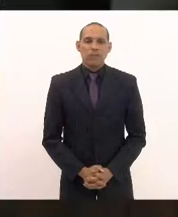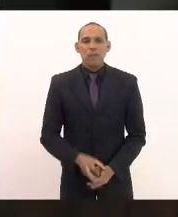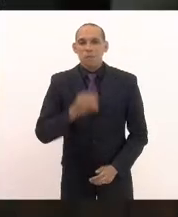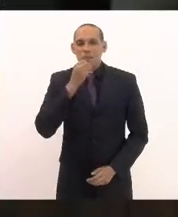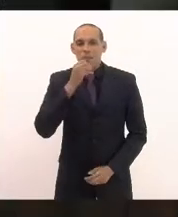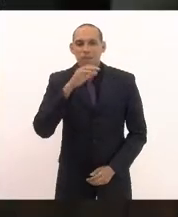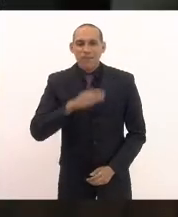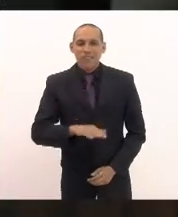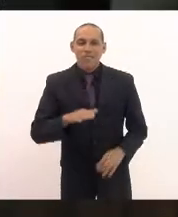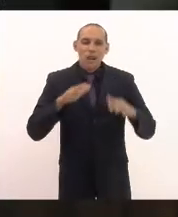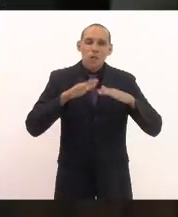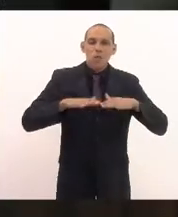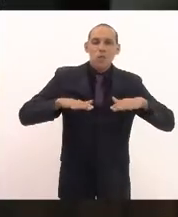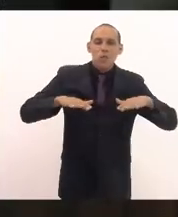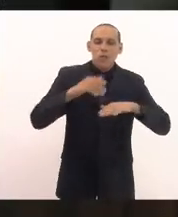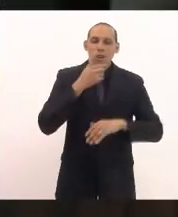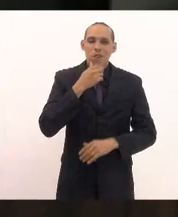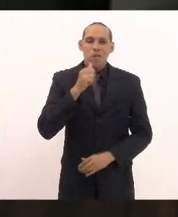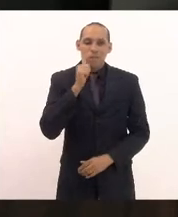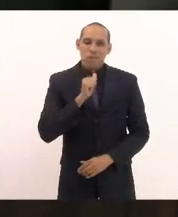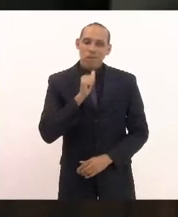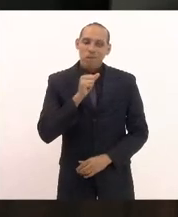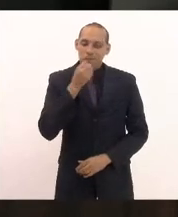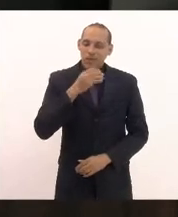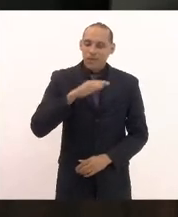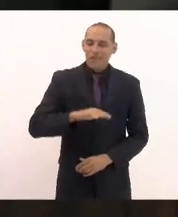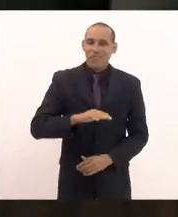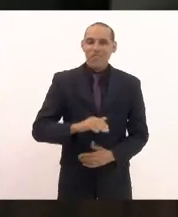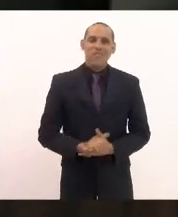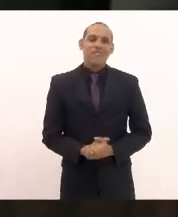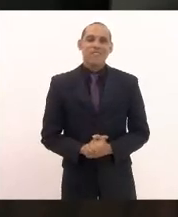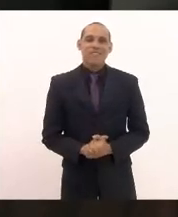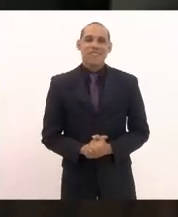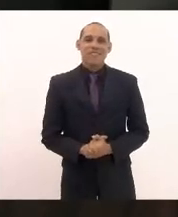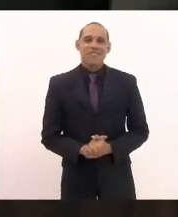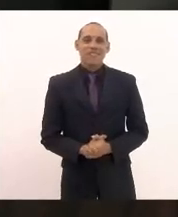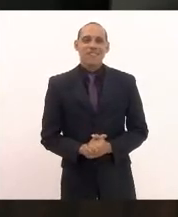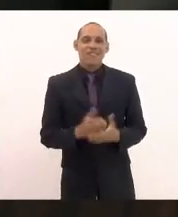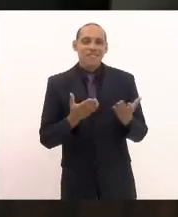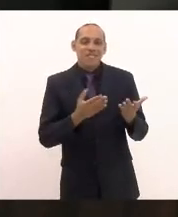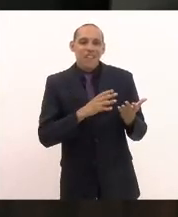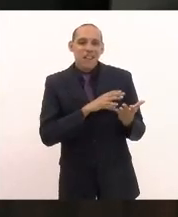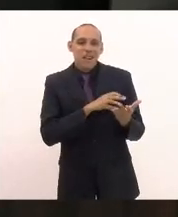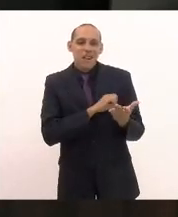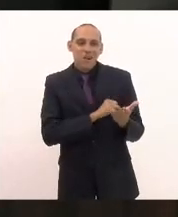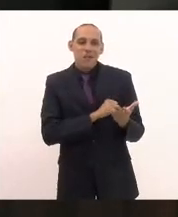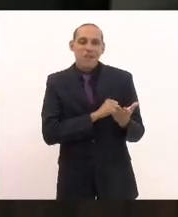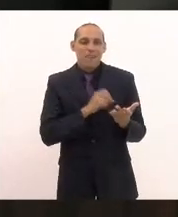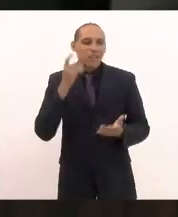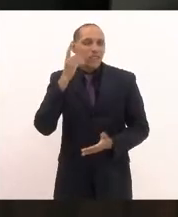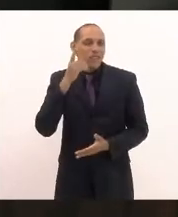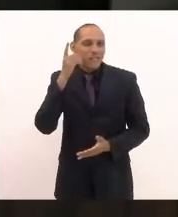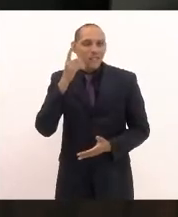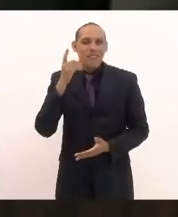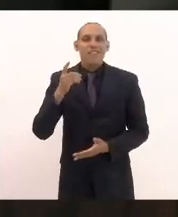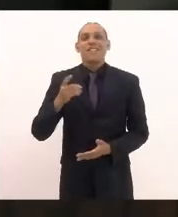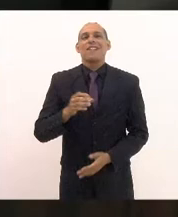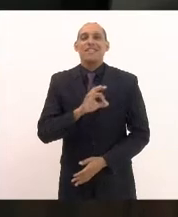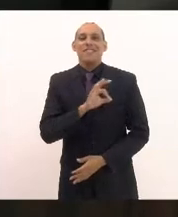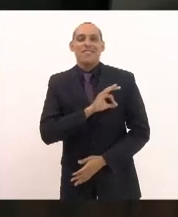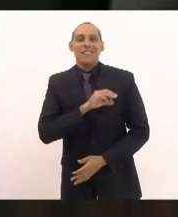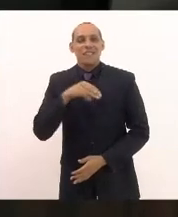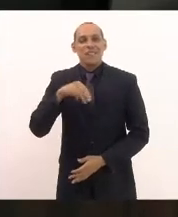Boa tarde a todos e todas. Boa tarde, nossa querida deputada Marta Rocha, sempre delegada